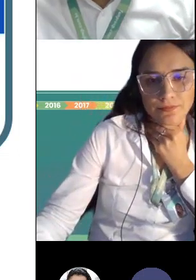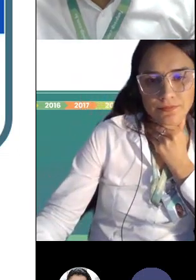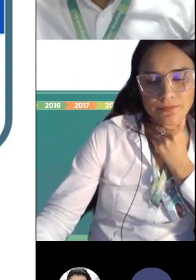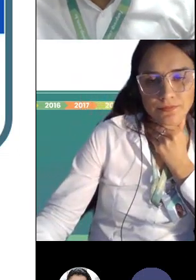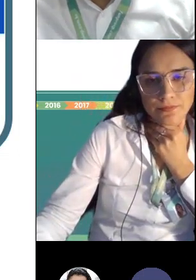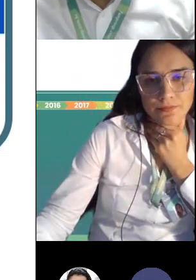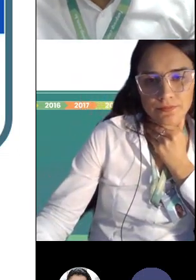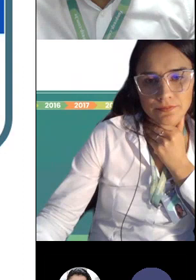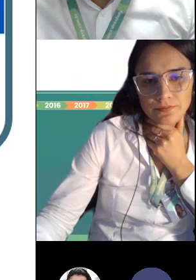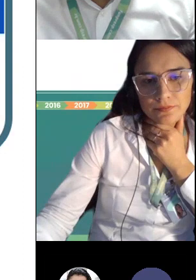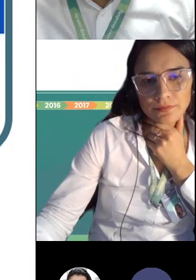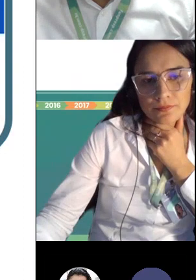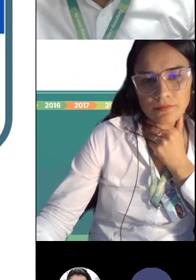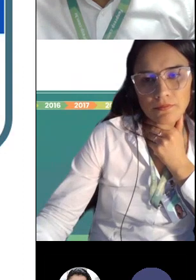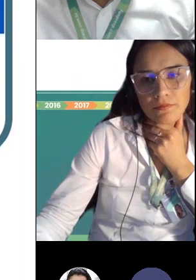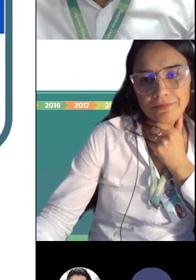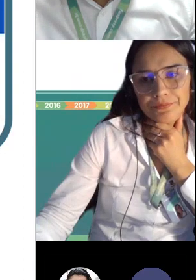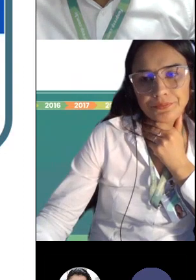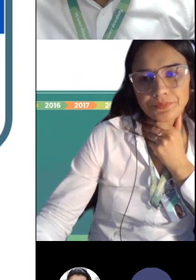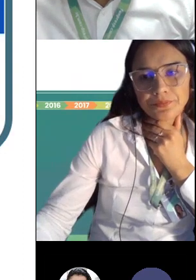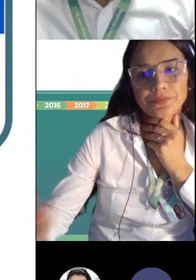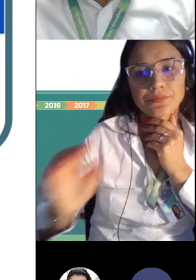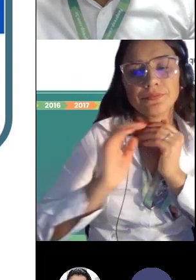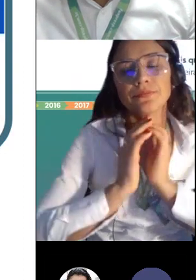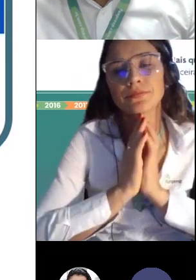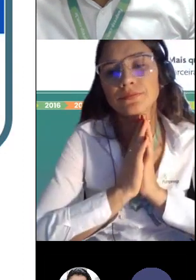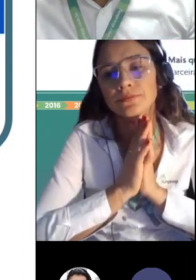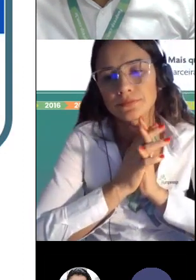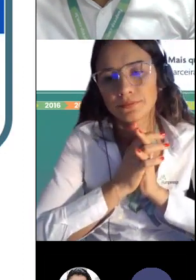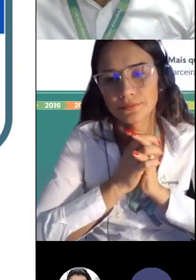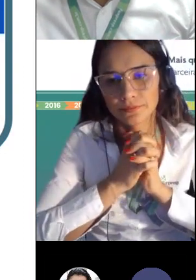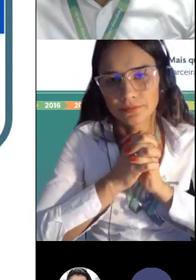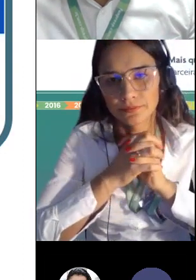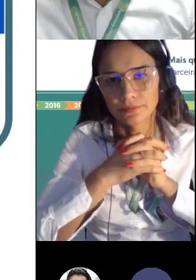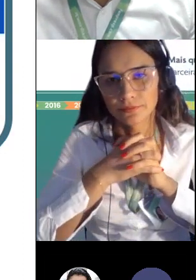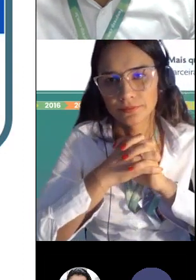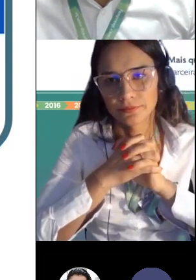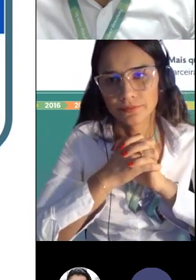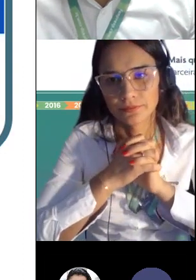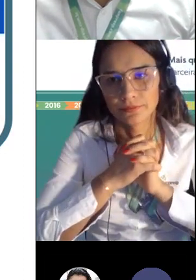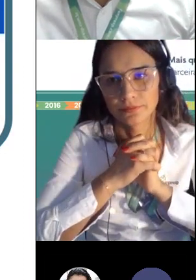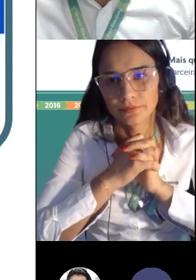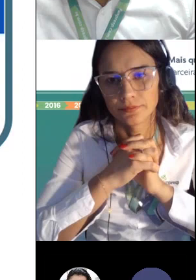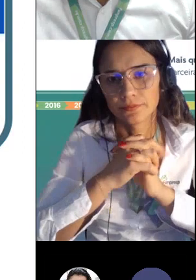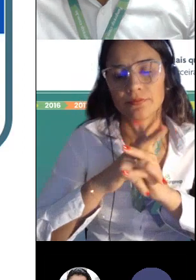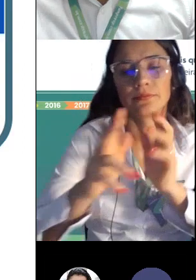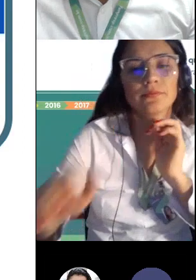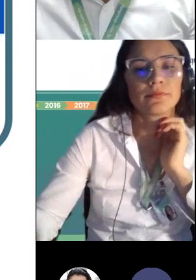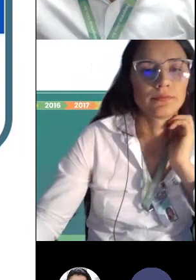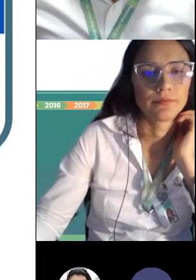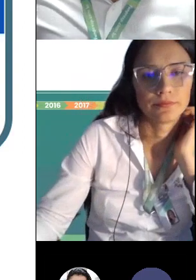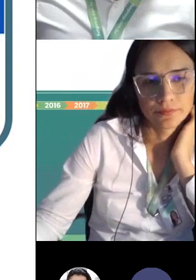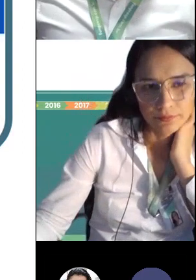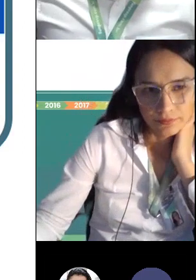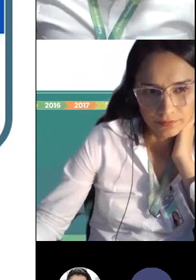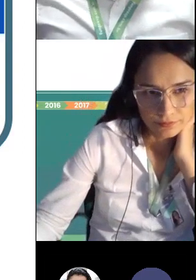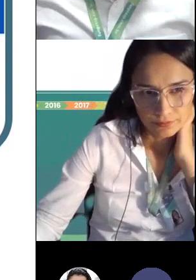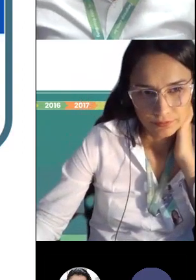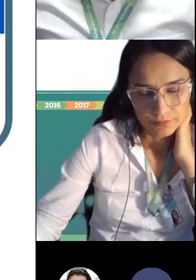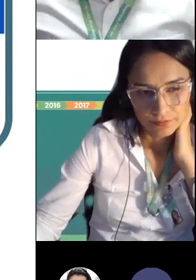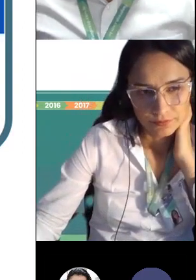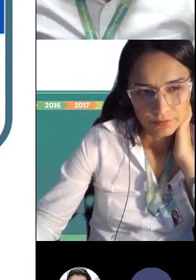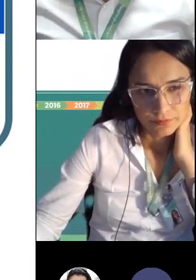como o alternativo. Portabilidade, já falei para vocês, ter um PGBL, com P de Previdência no banco, traga para a Funpresp. Não